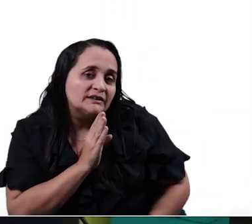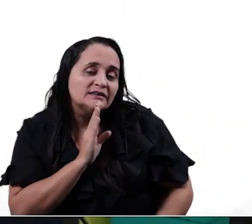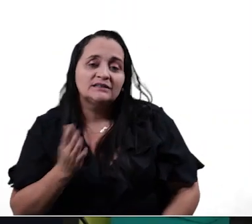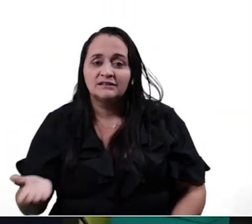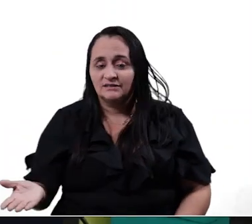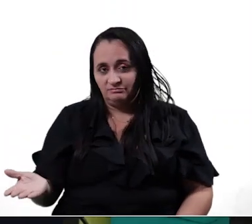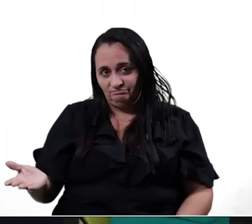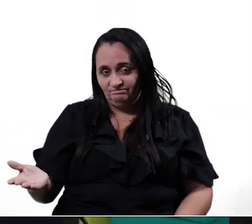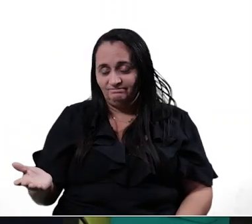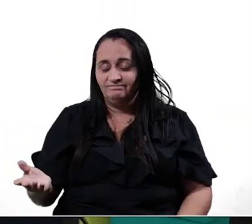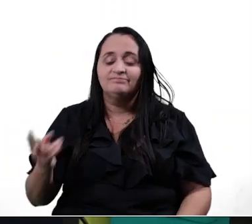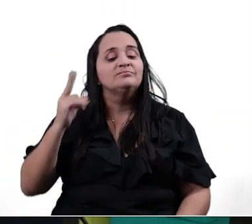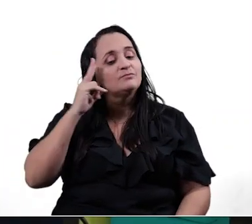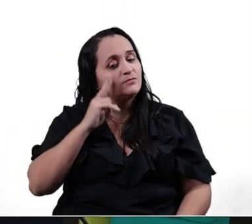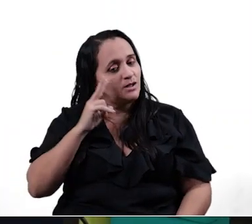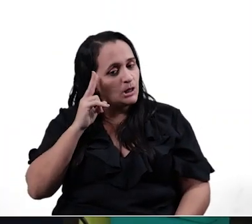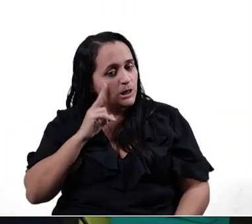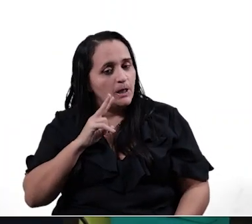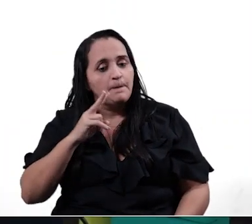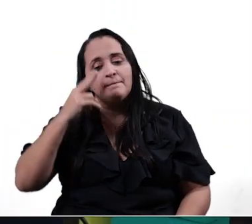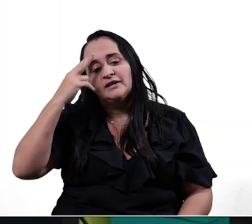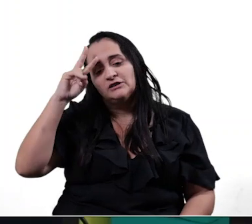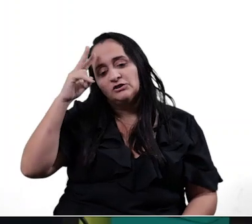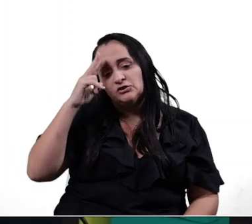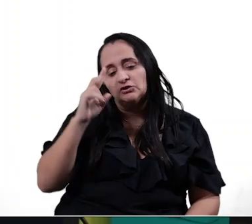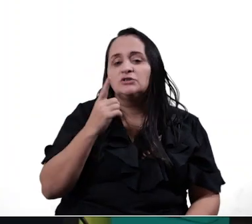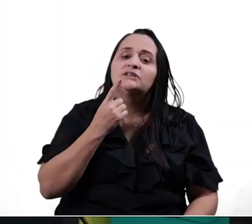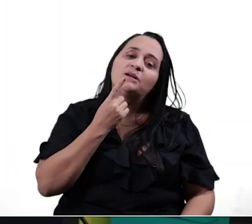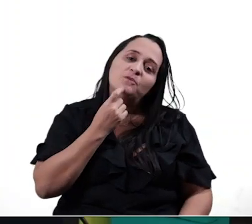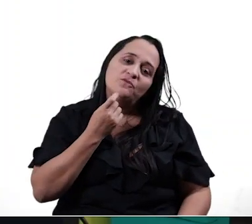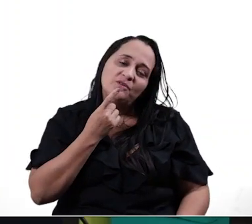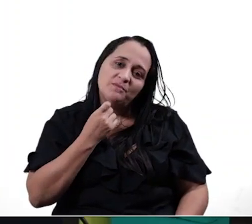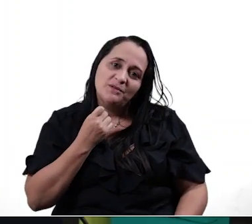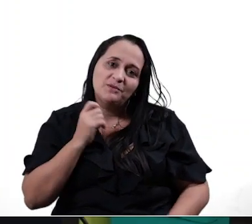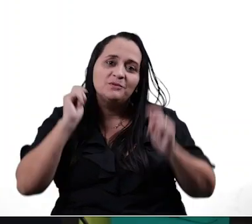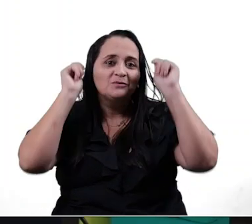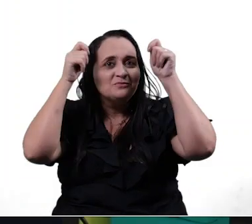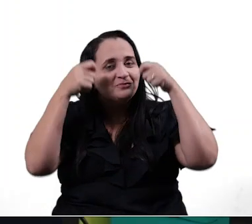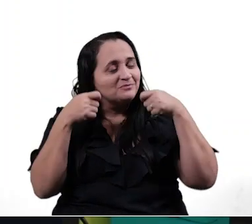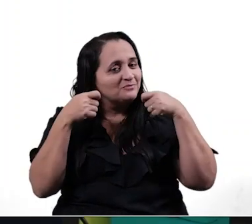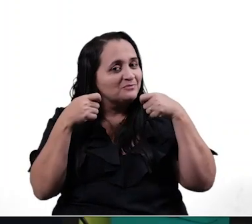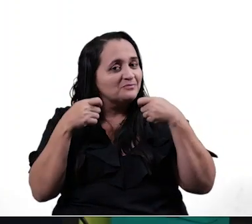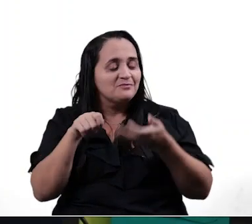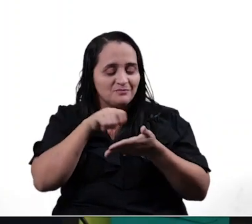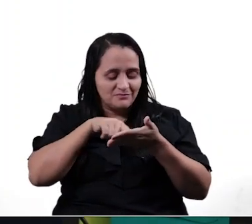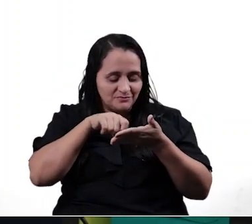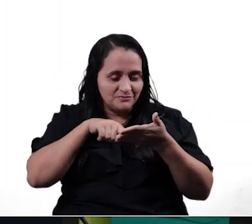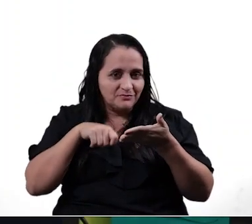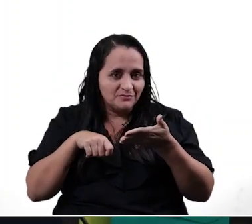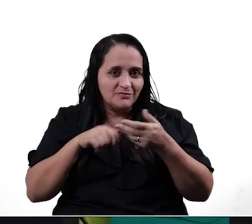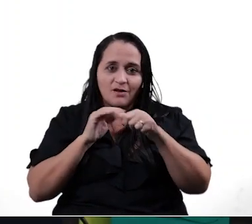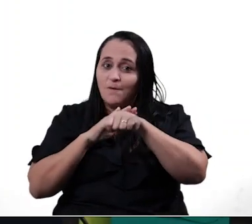história da Chapeuzinho Vermelho. Quem não conhecia ainda, conte aí, anote no seu caderno, converse